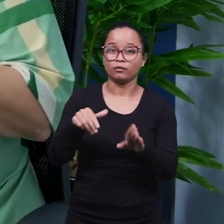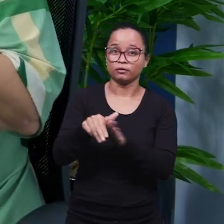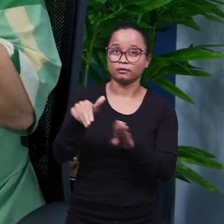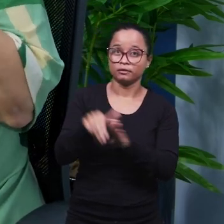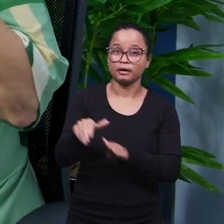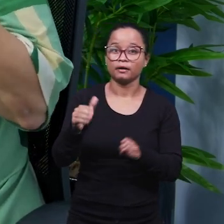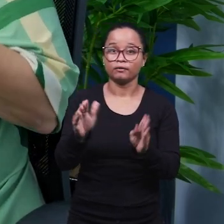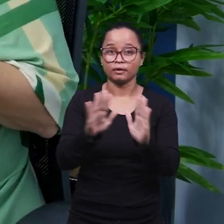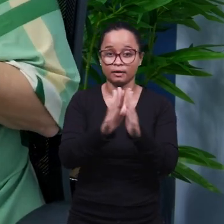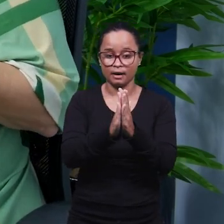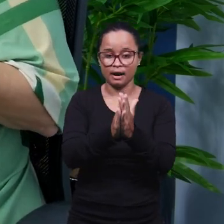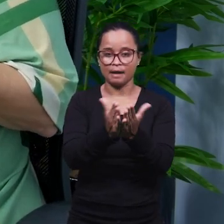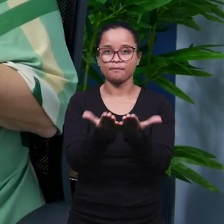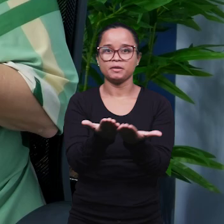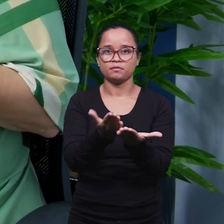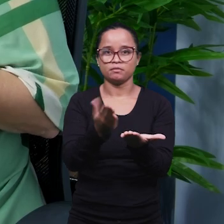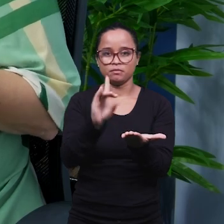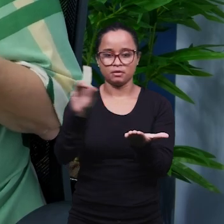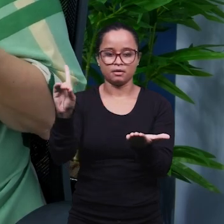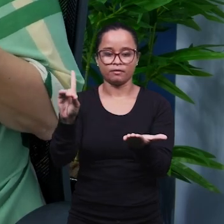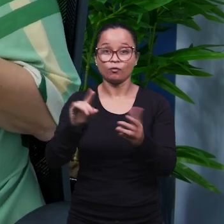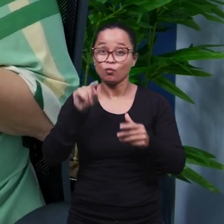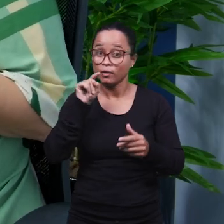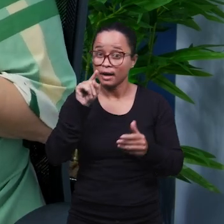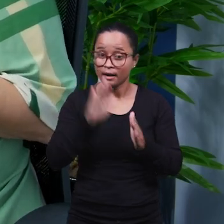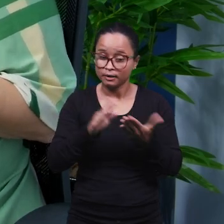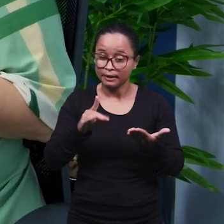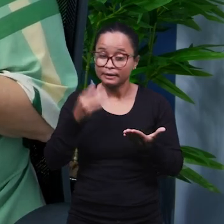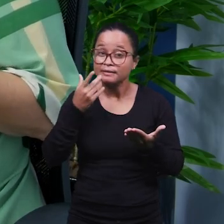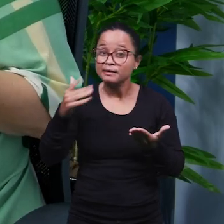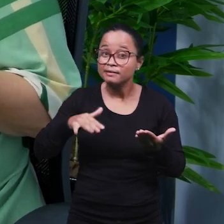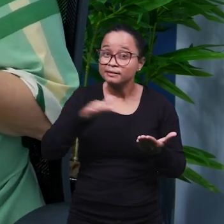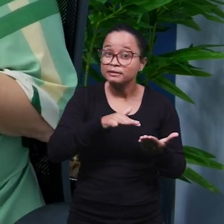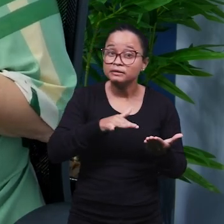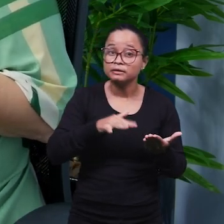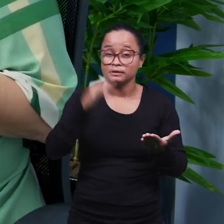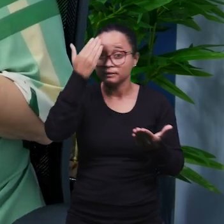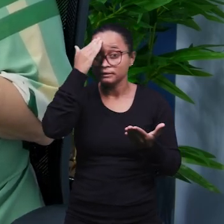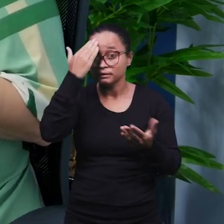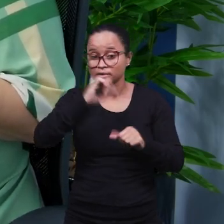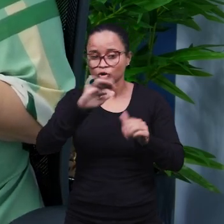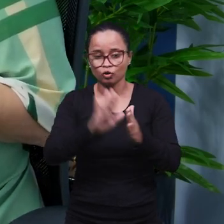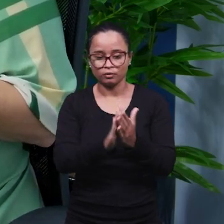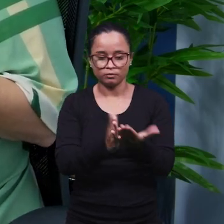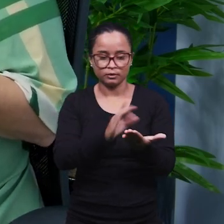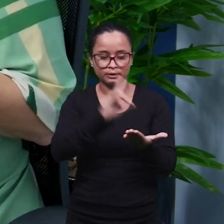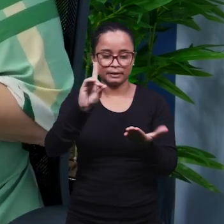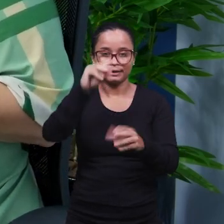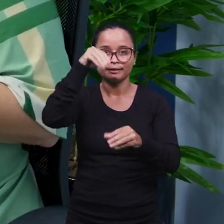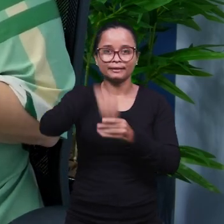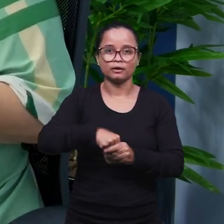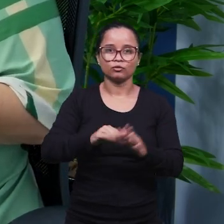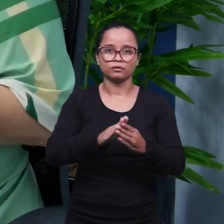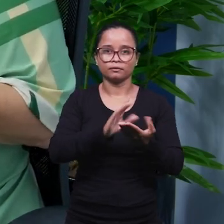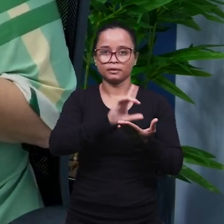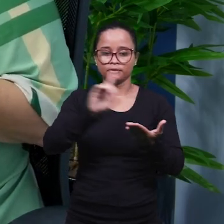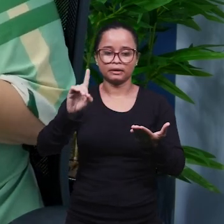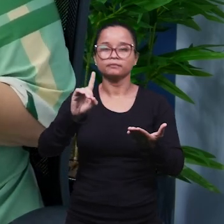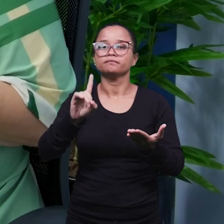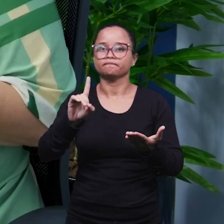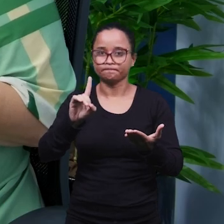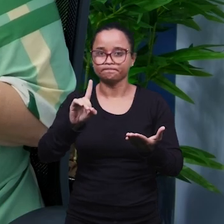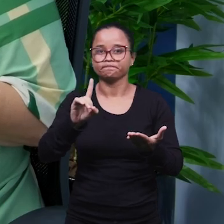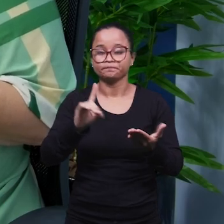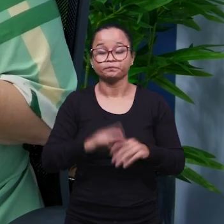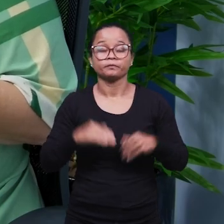é que vocês abram a palavra, para que a criança entenda que aquilo que nós estamos lendo está na palavra de Deus, está